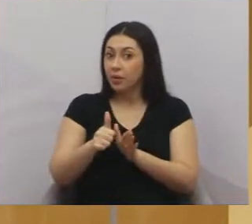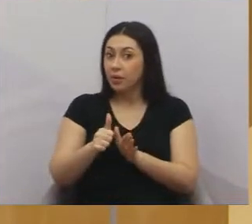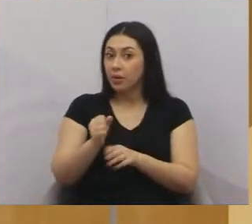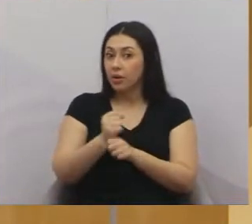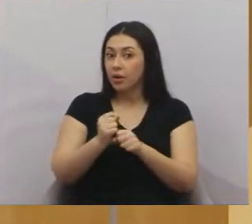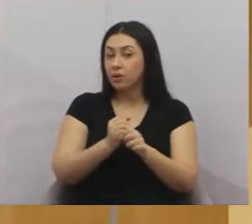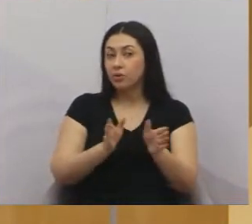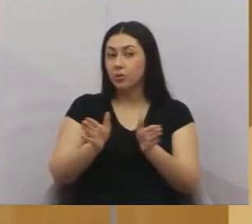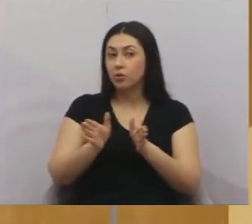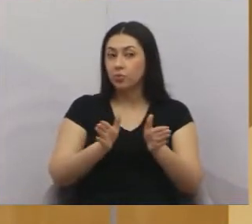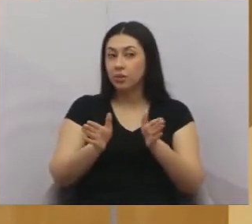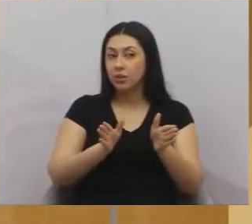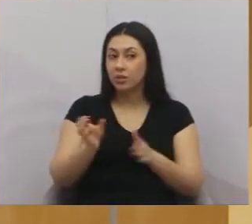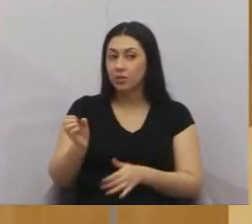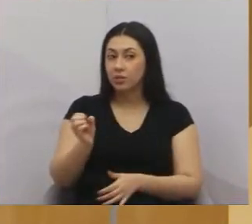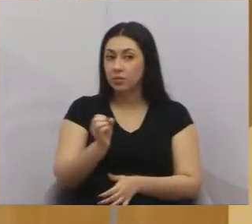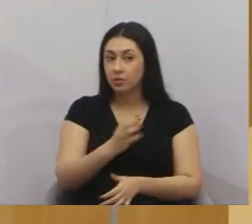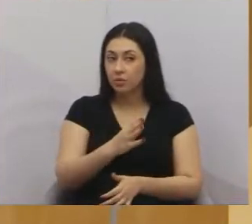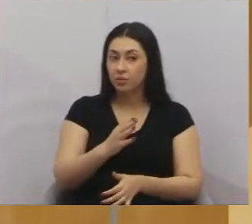seguinte.